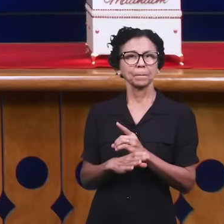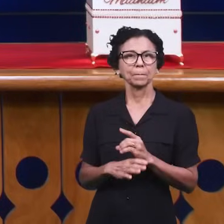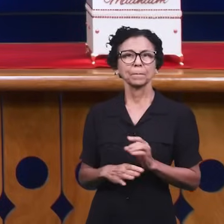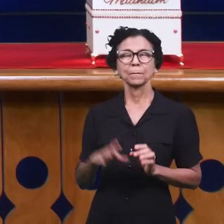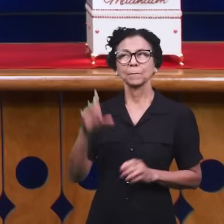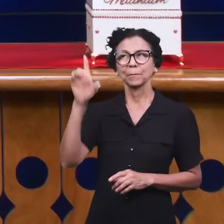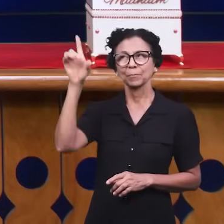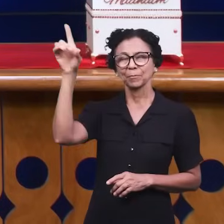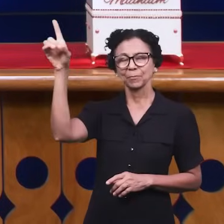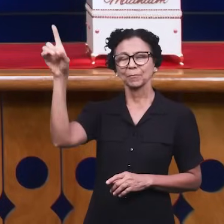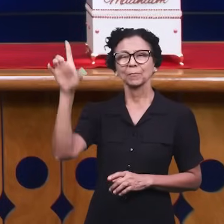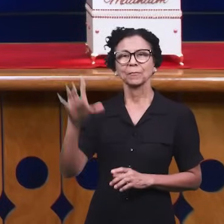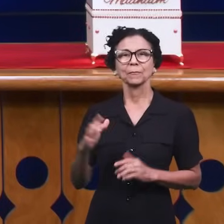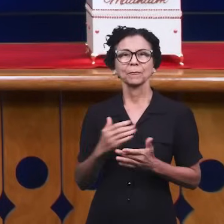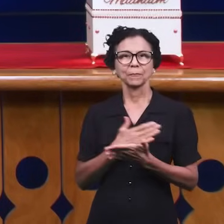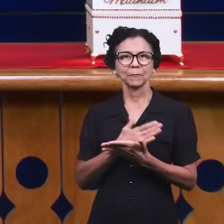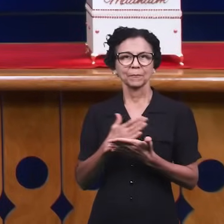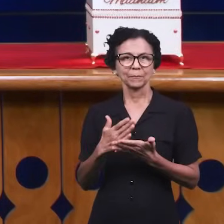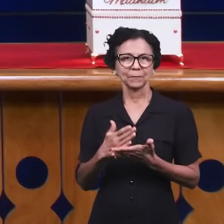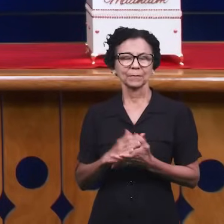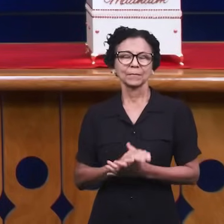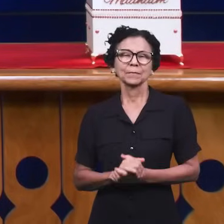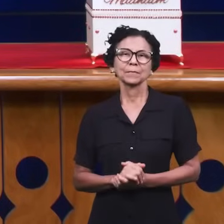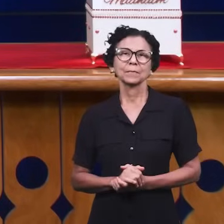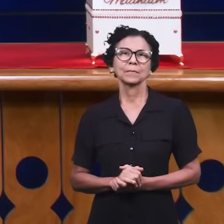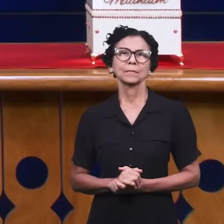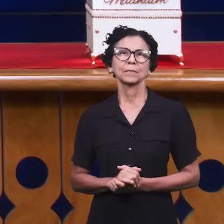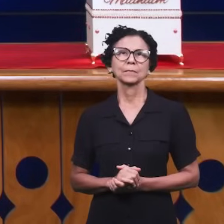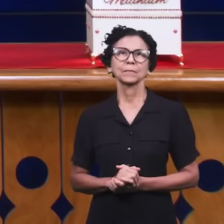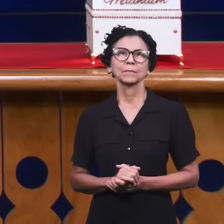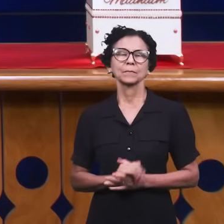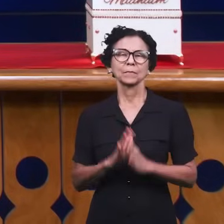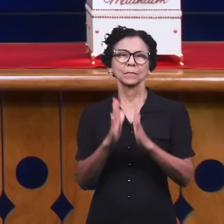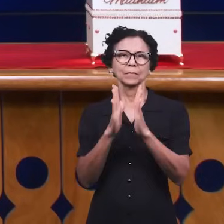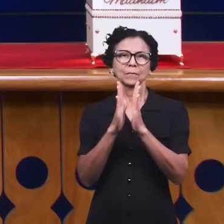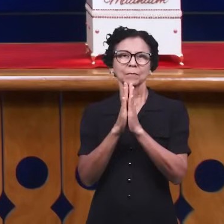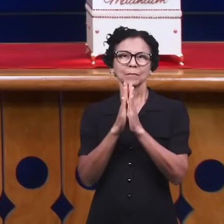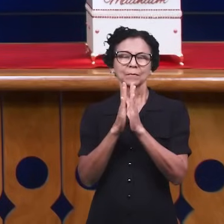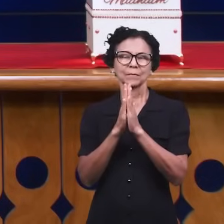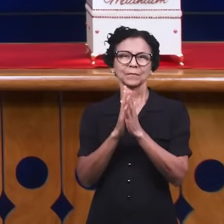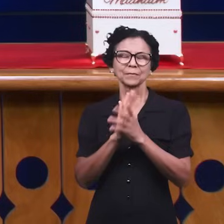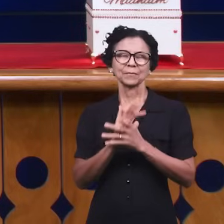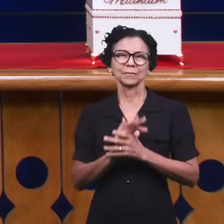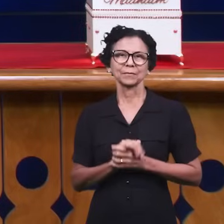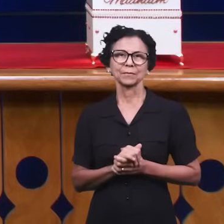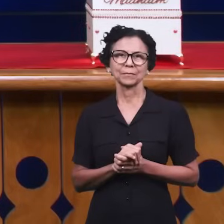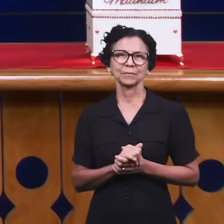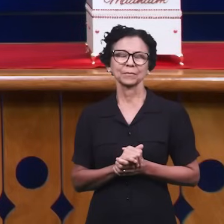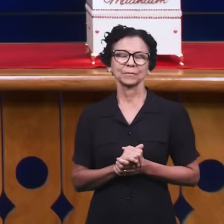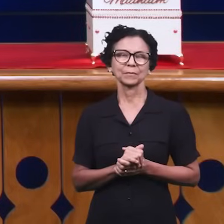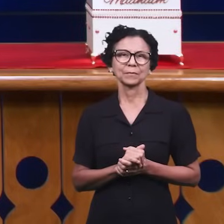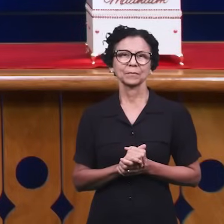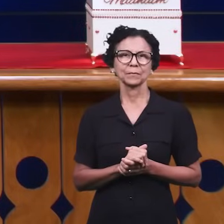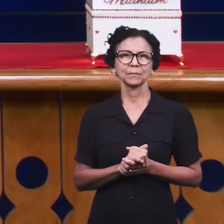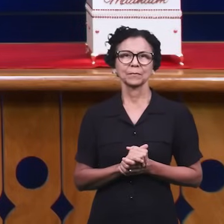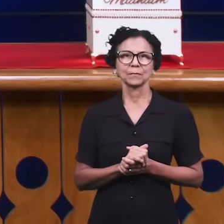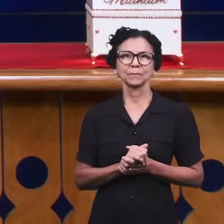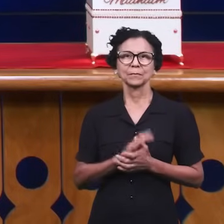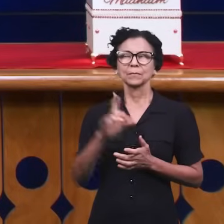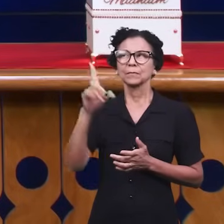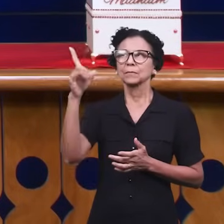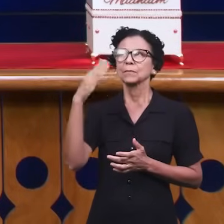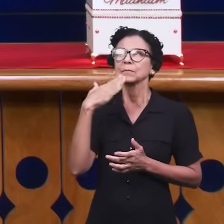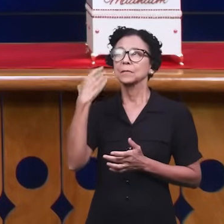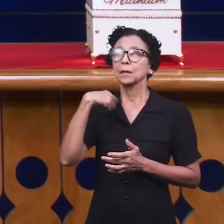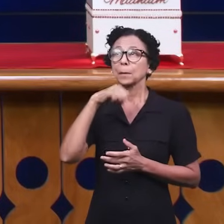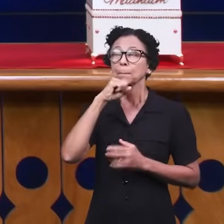ao nosso Deus. Vamos dar início a este culto clamando pelo sangue do Senhor Jesus. Ó Pai,